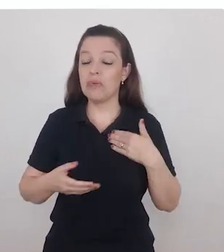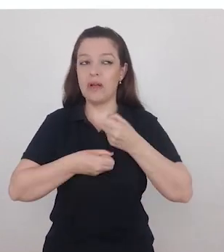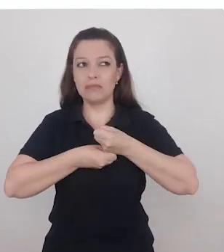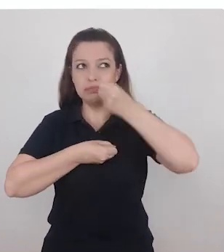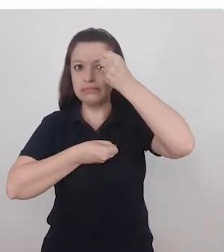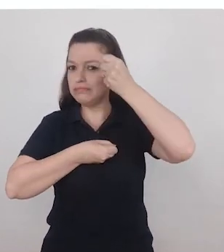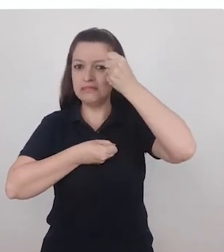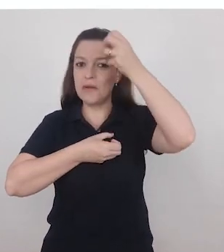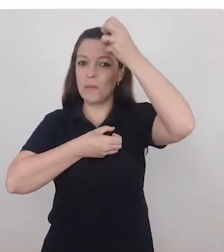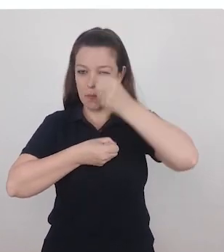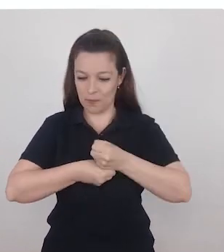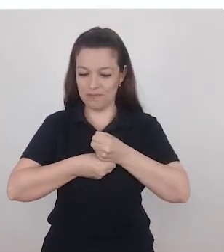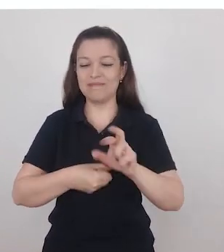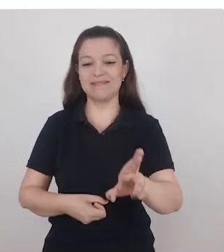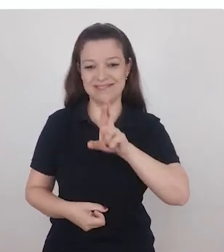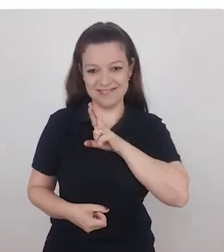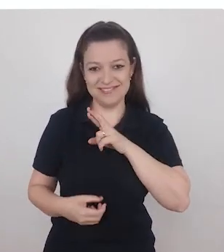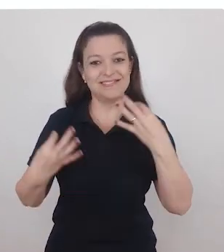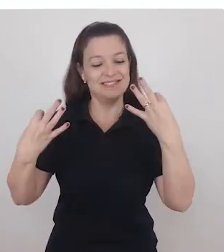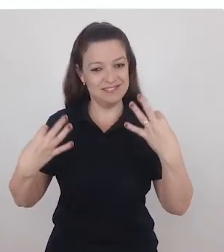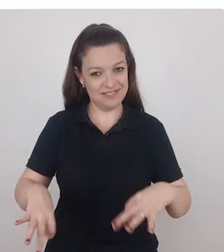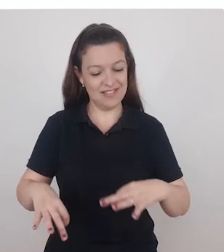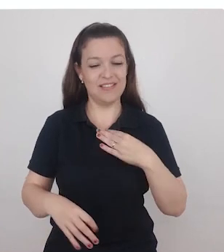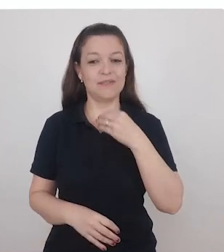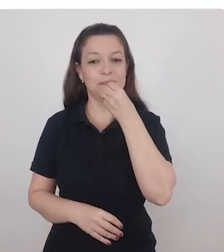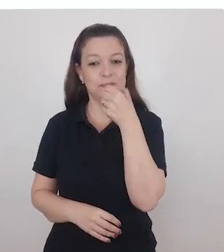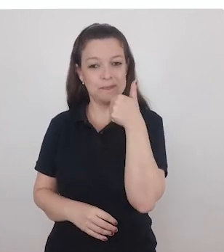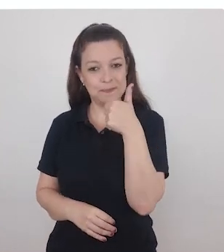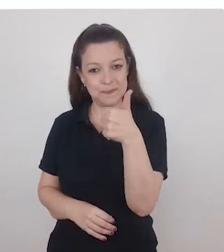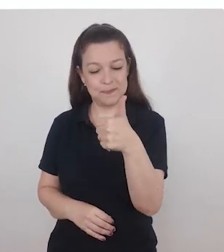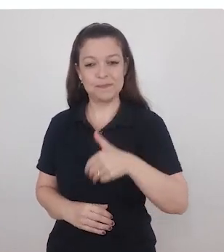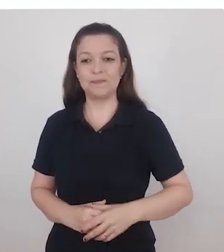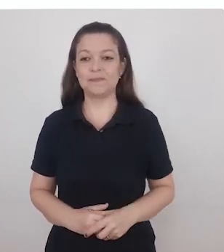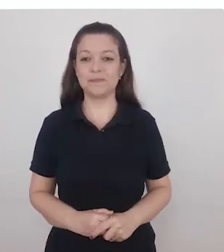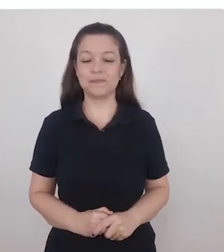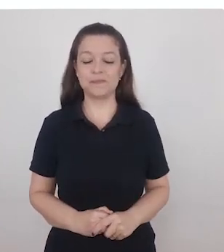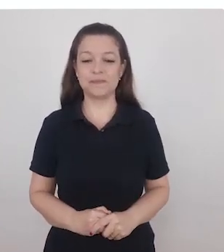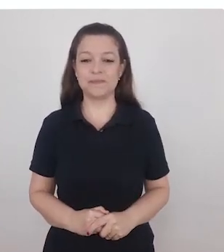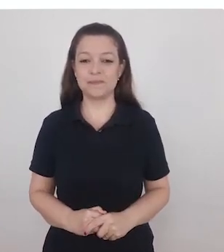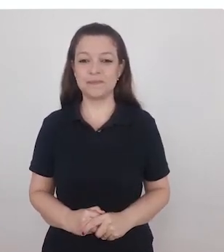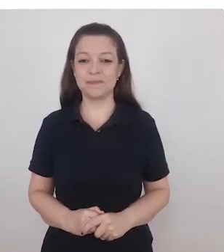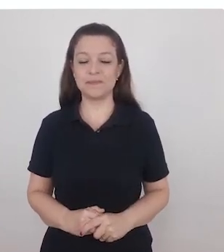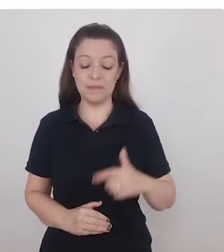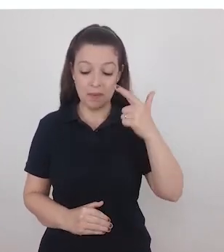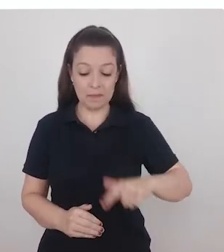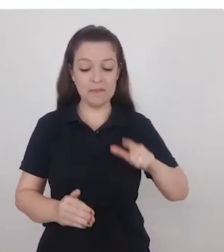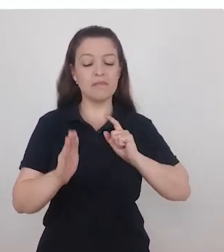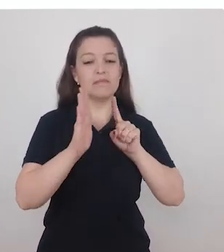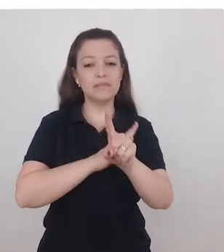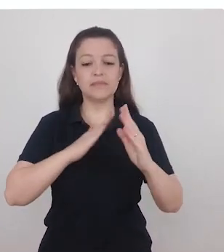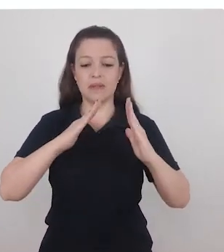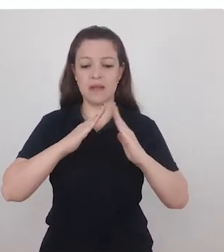Fechado! Está fechado, muito bem! Vamos para mais um? E agora, o cachorro